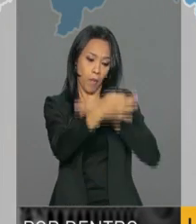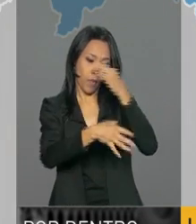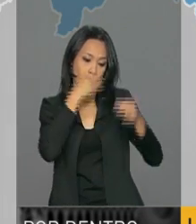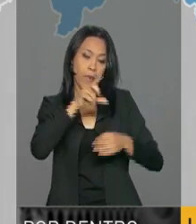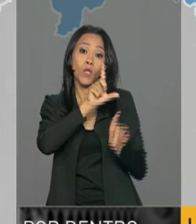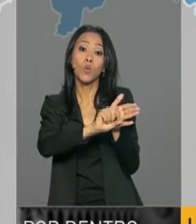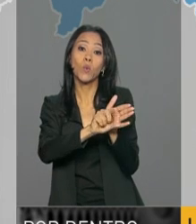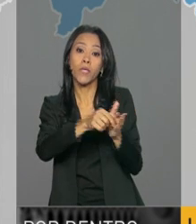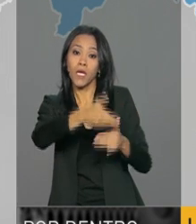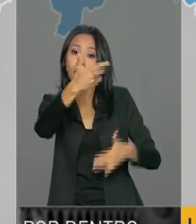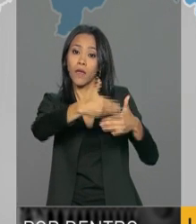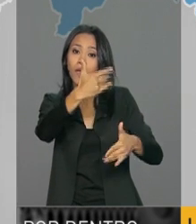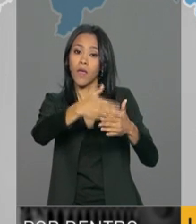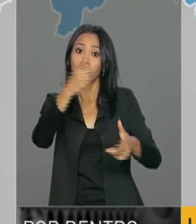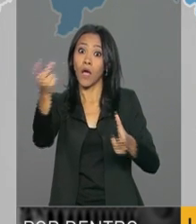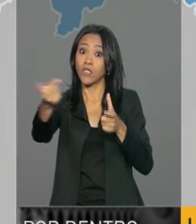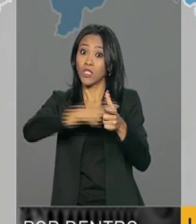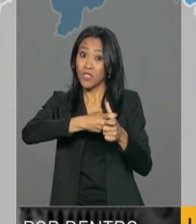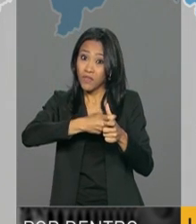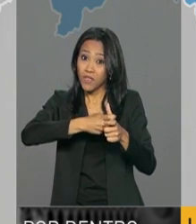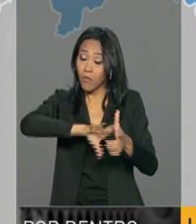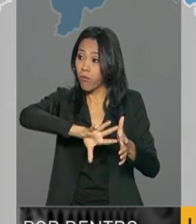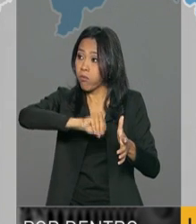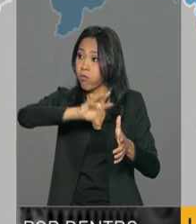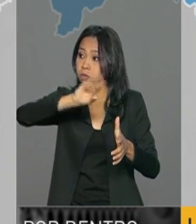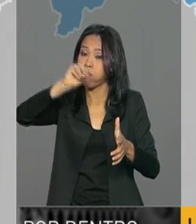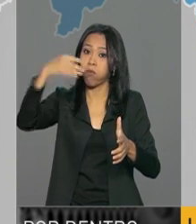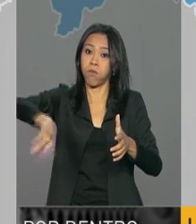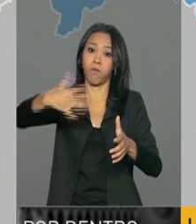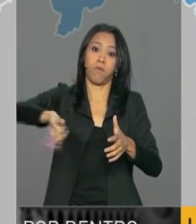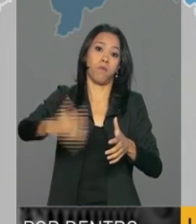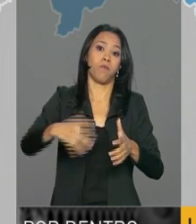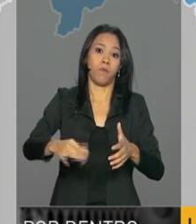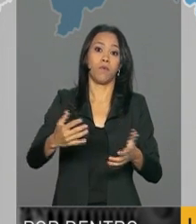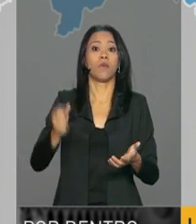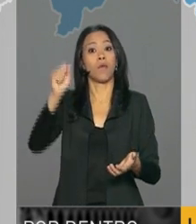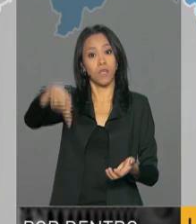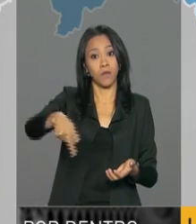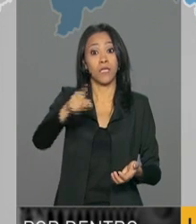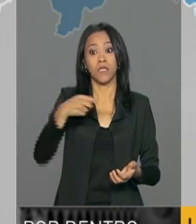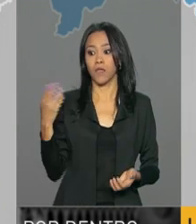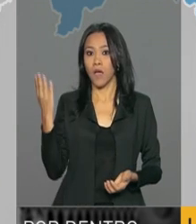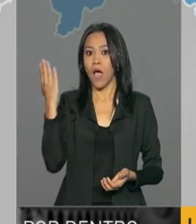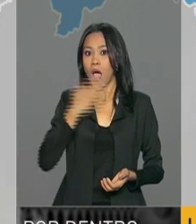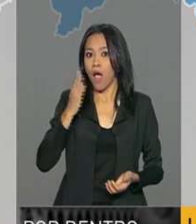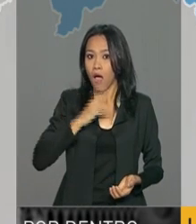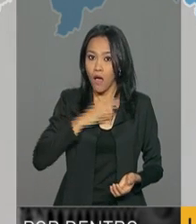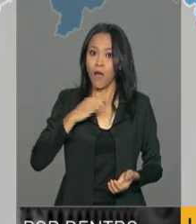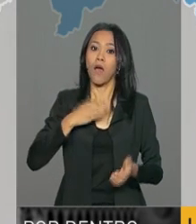previdência segundo ele o défice recorde e reforça a necessidade da aprovação da reforma da previdência